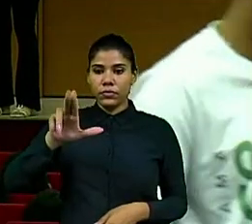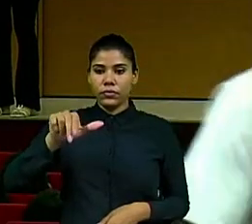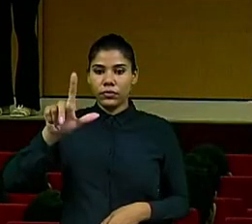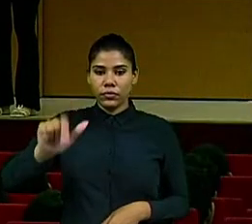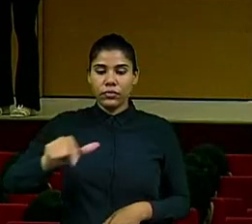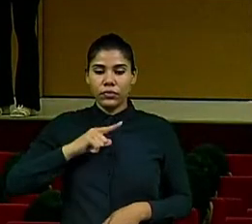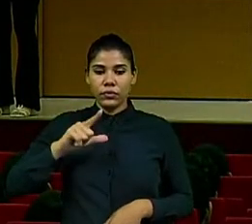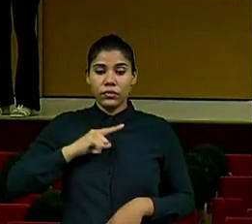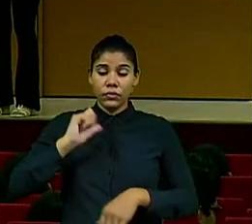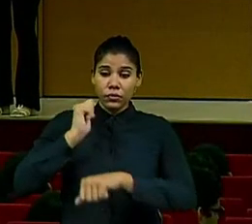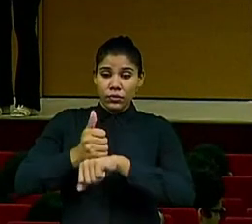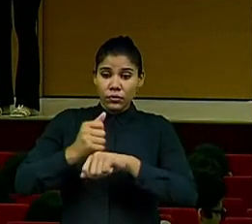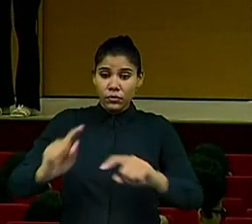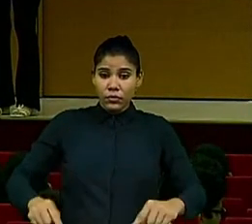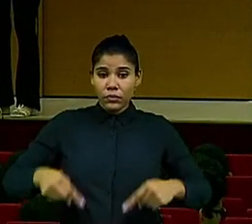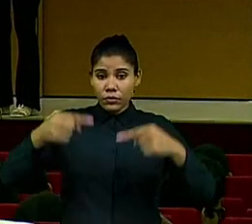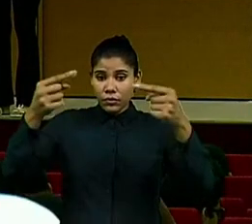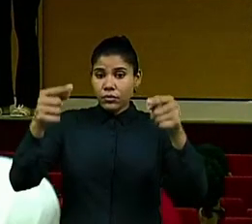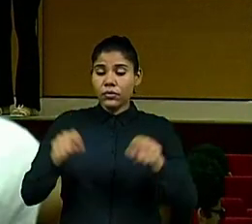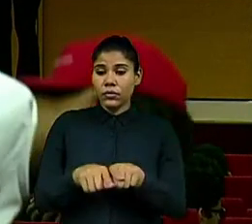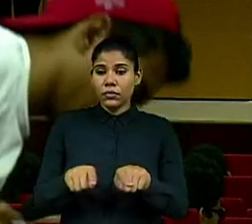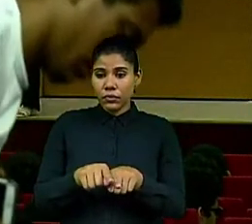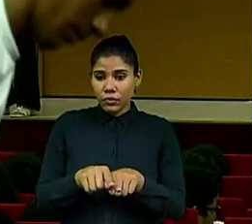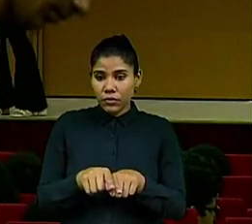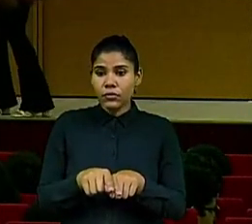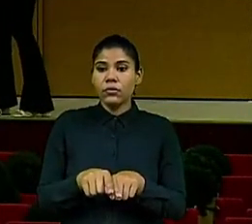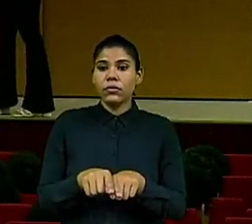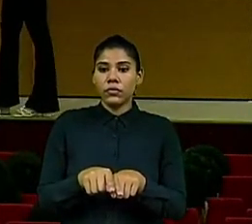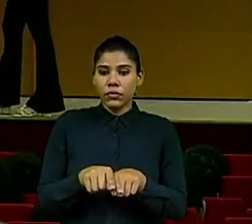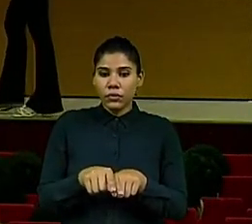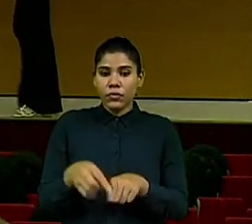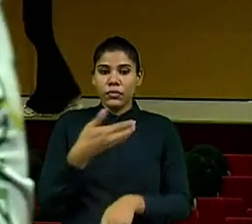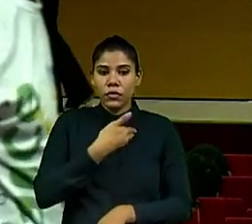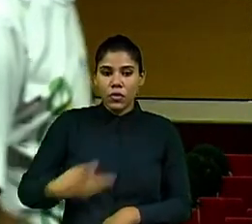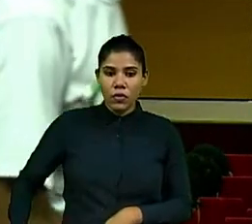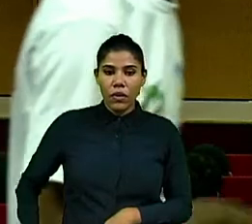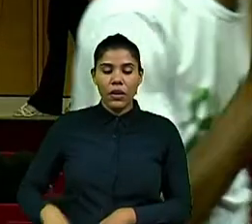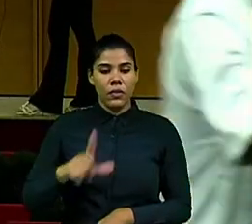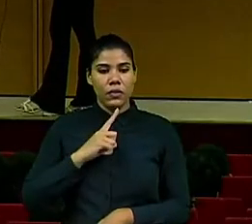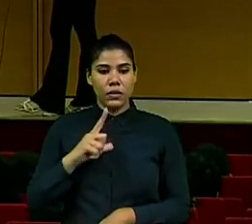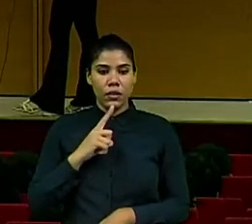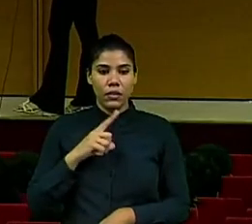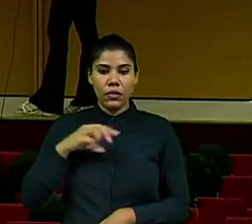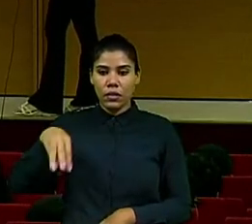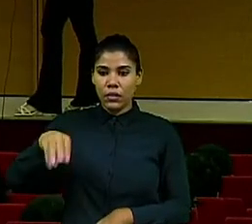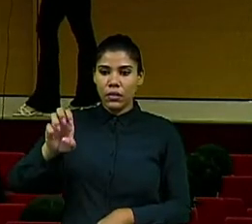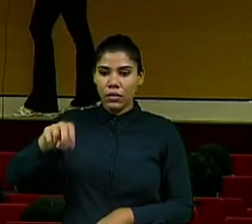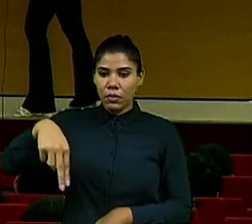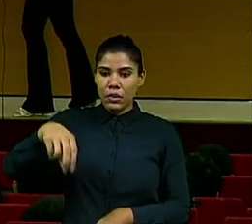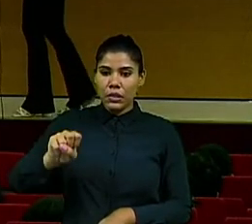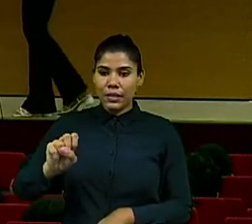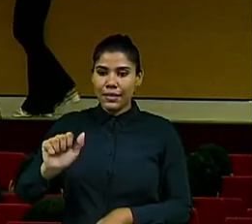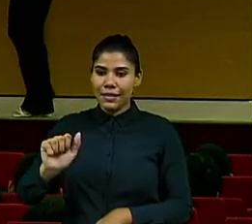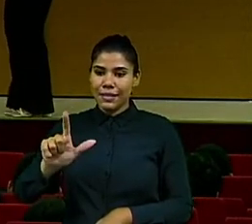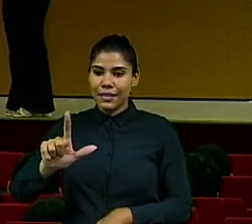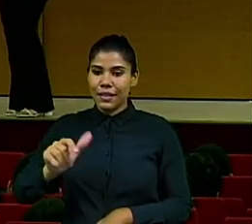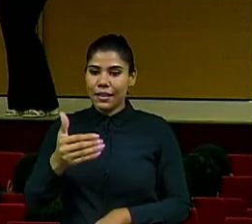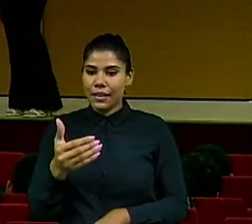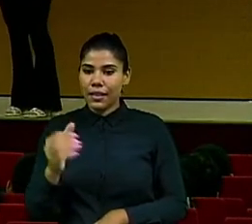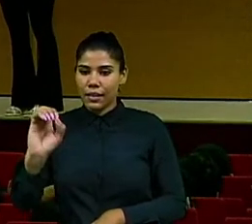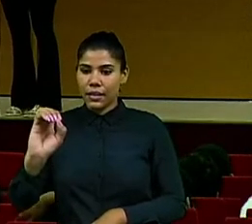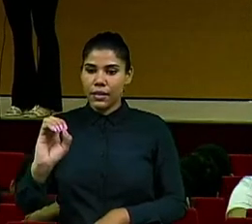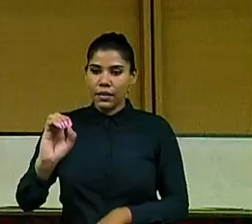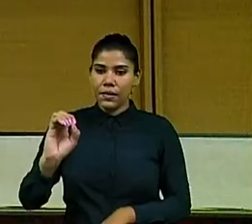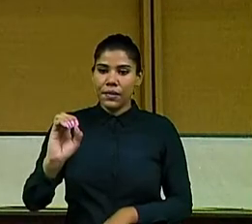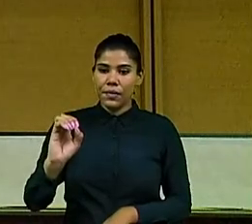ele também o governo marcado por escândalos de corrupção como por exemplo mensalão a gente só que